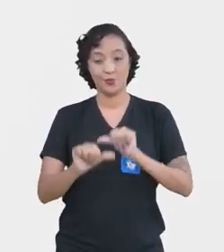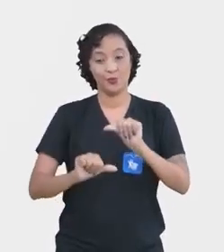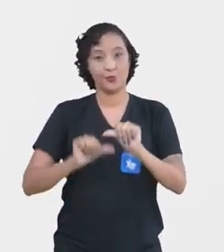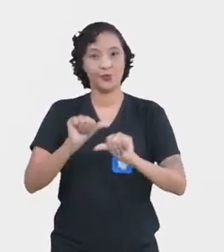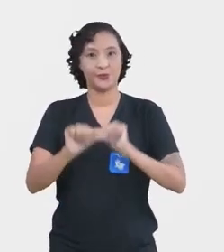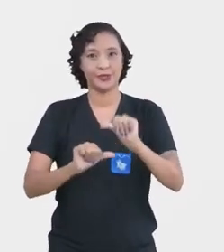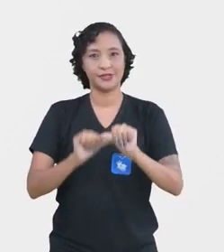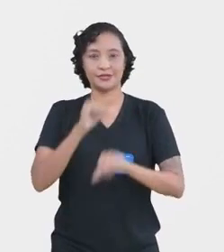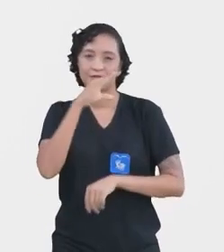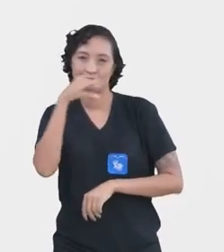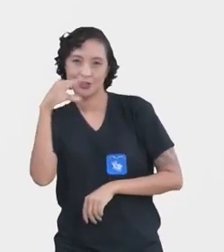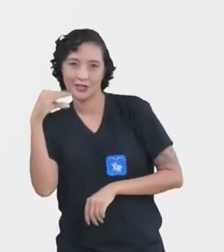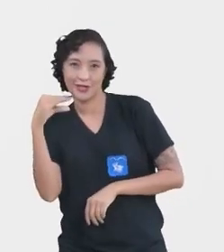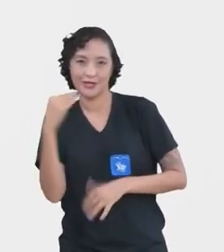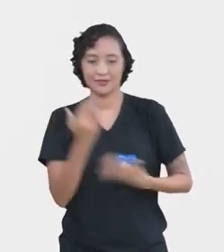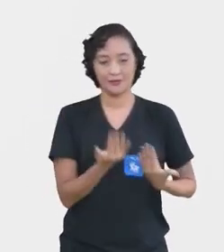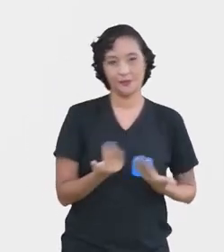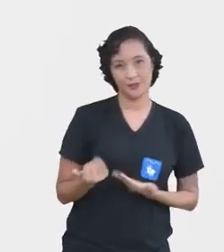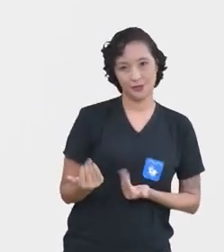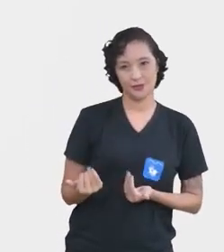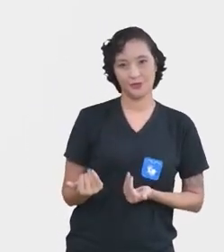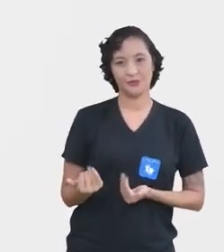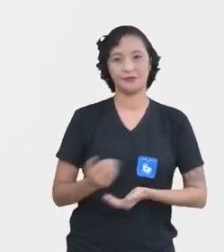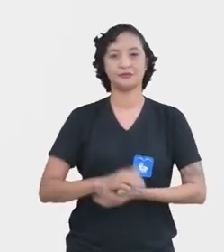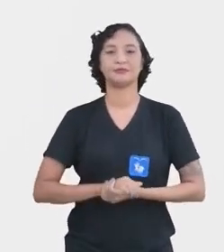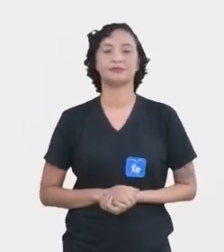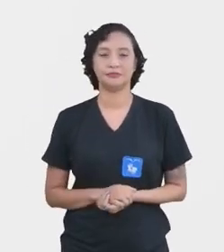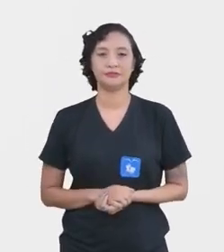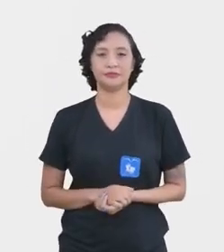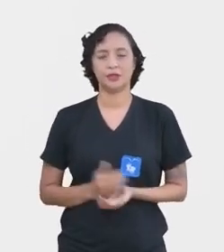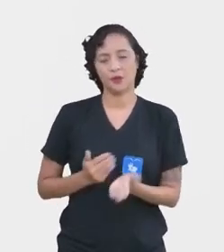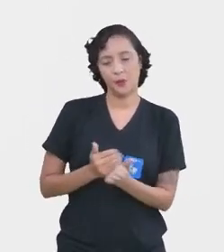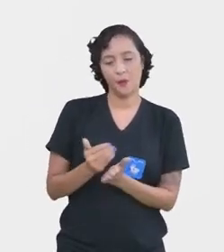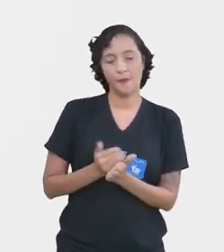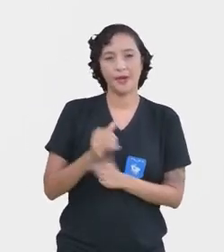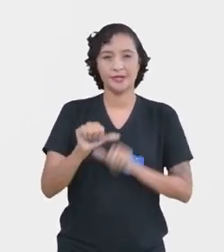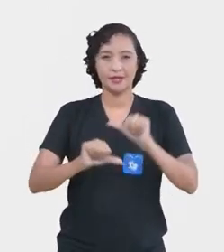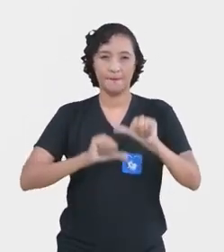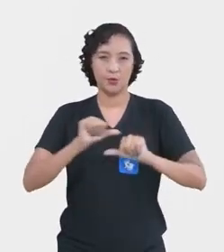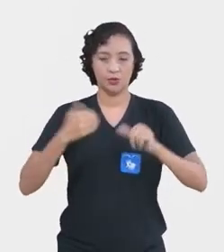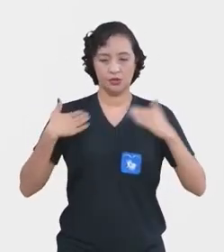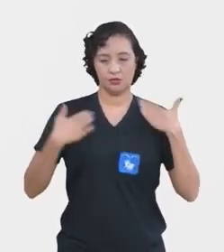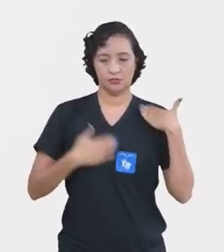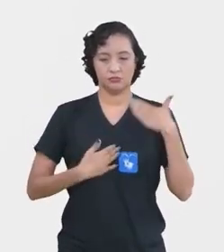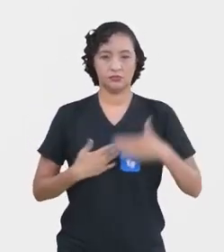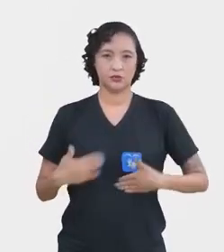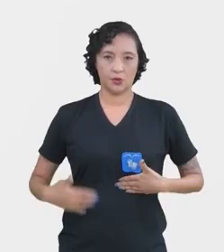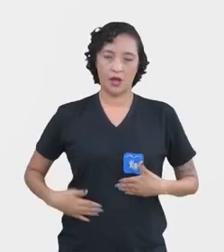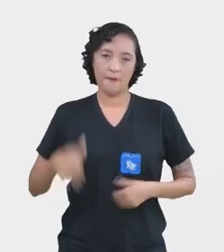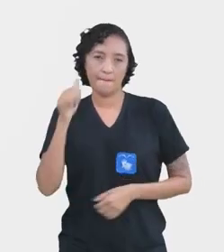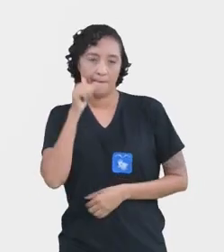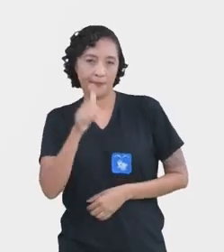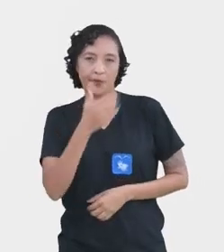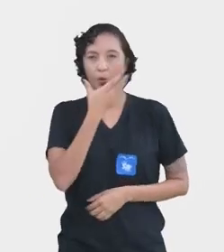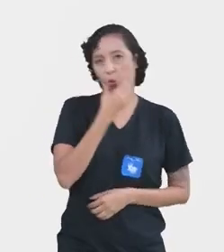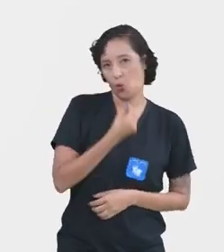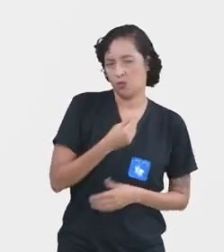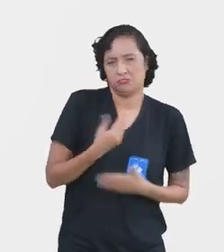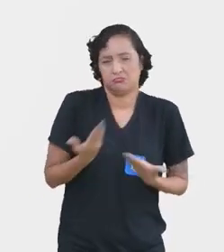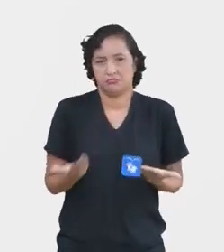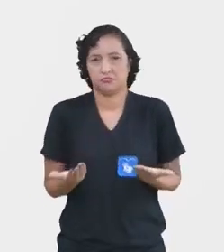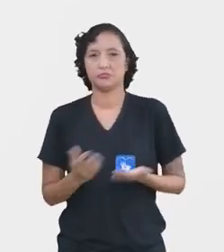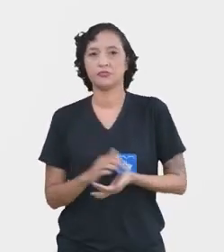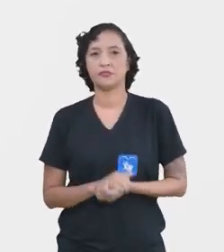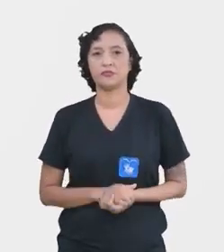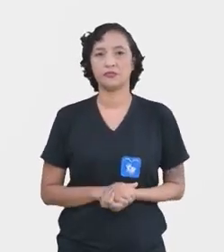duas. Quando se inicia a mudança no nosso corpo, seja dos meninos ou das meninas, graças